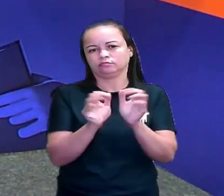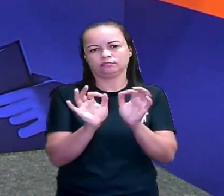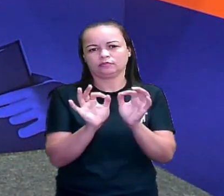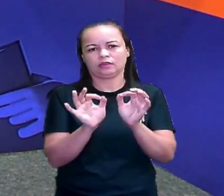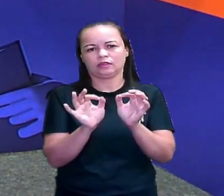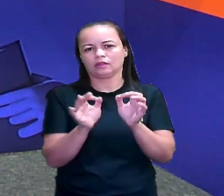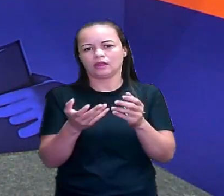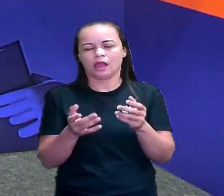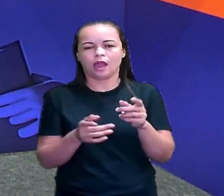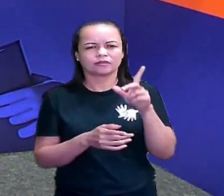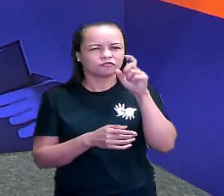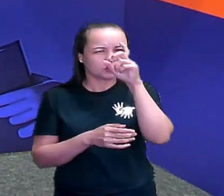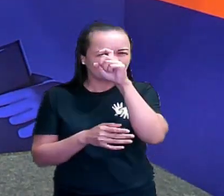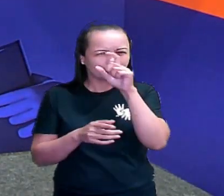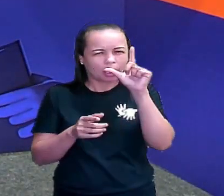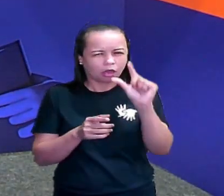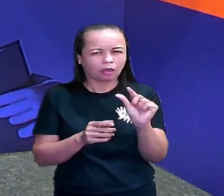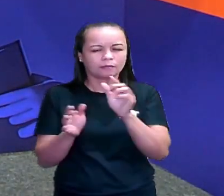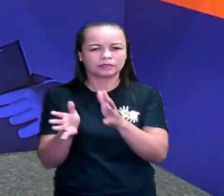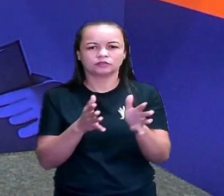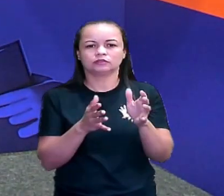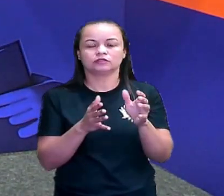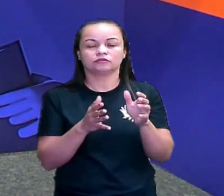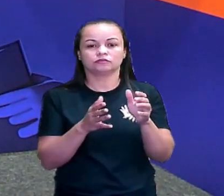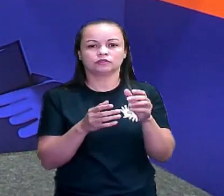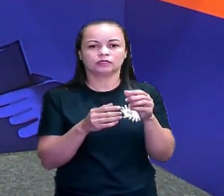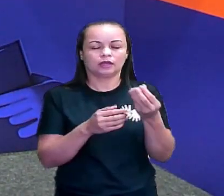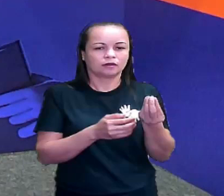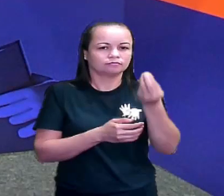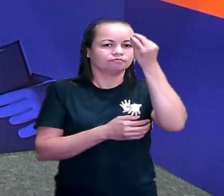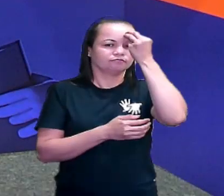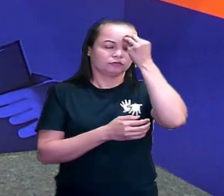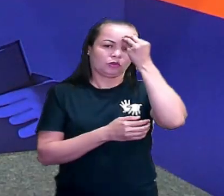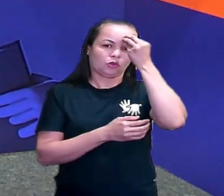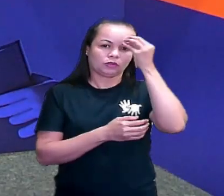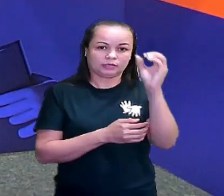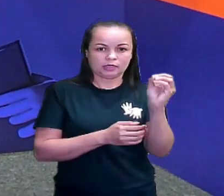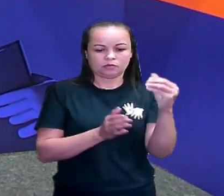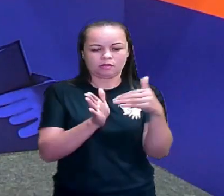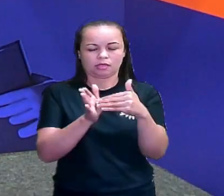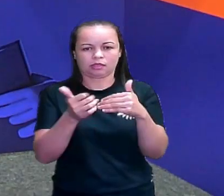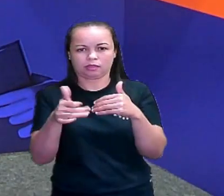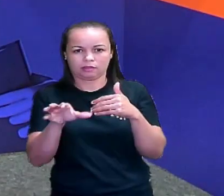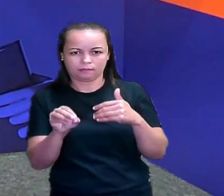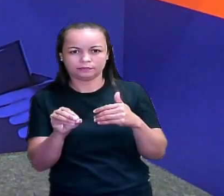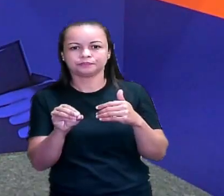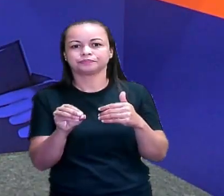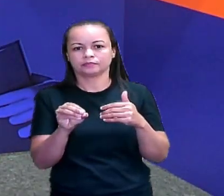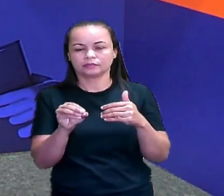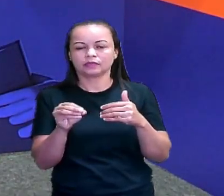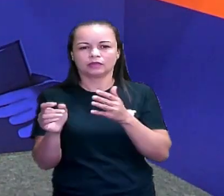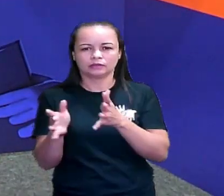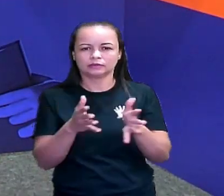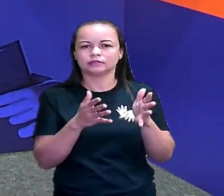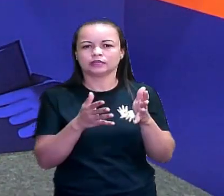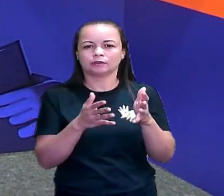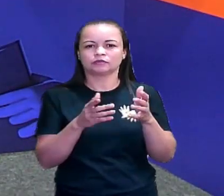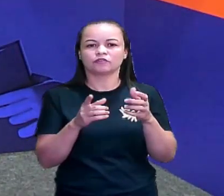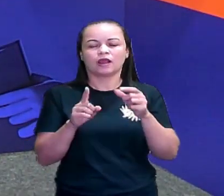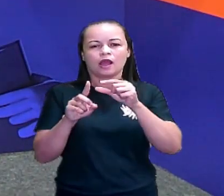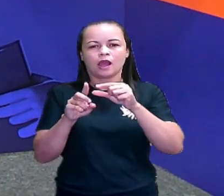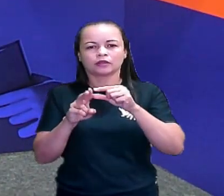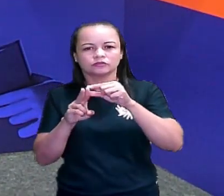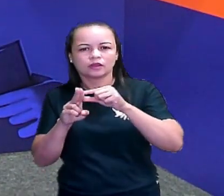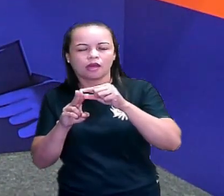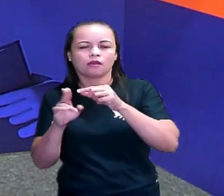menor, porque se você gravou os números de 0 a 10 e sabe como é que se fala as dezenas, você só vai juntar